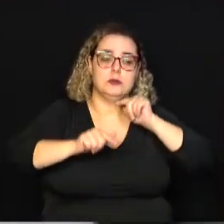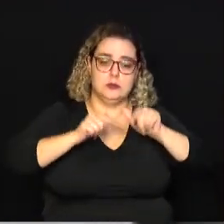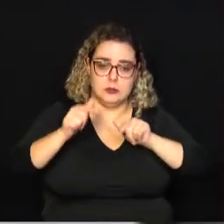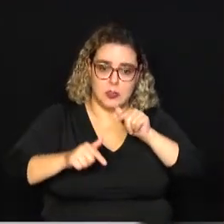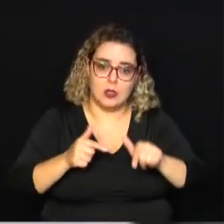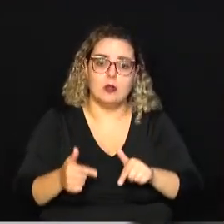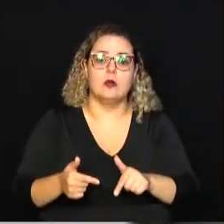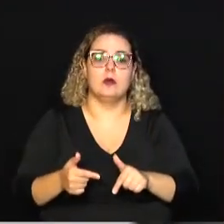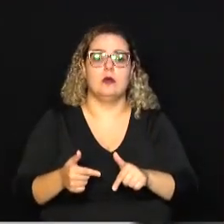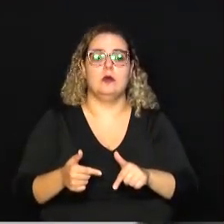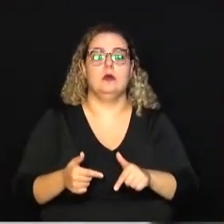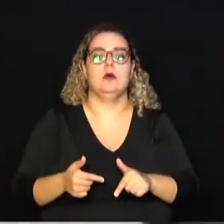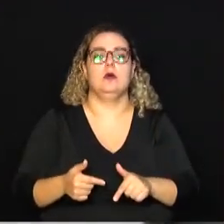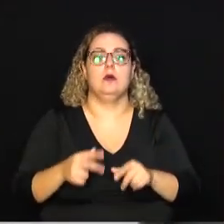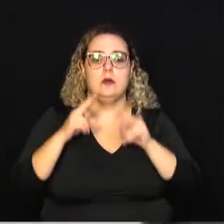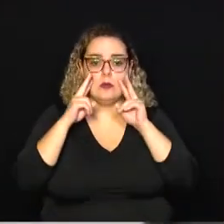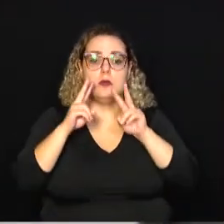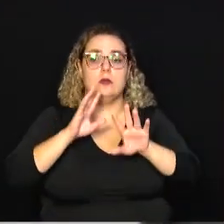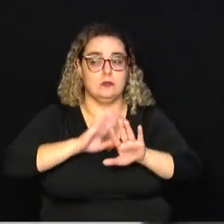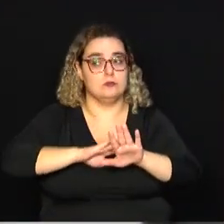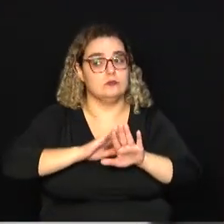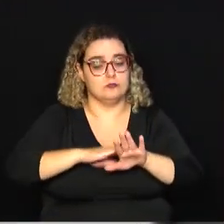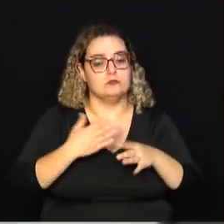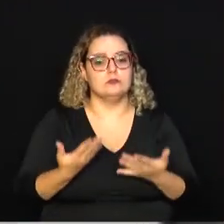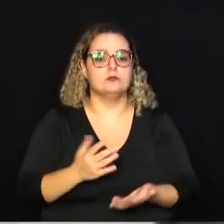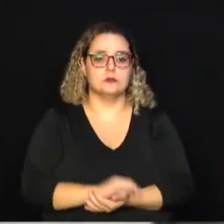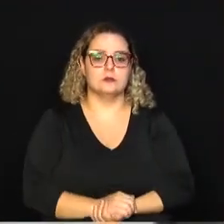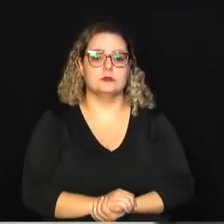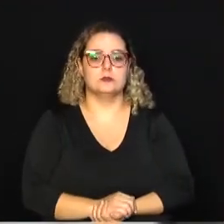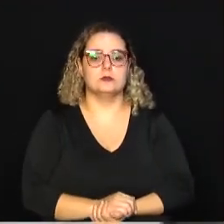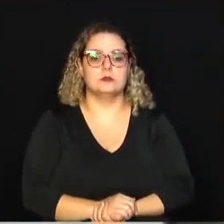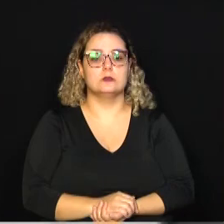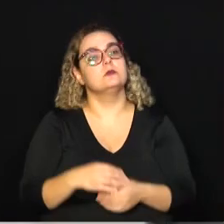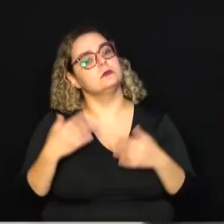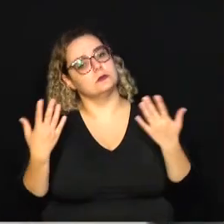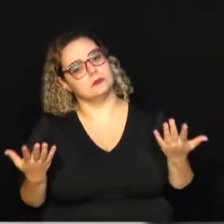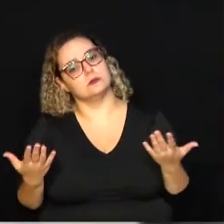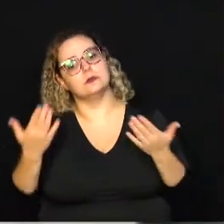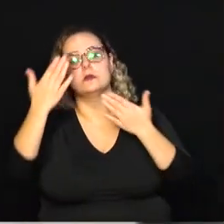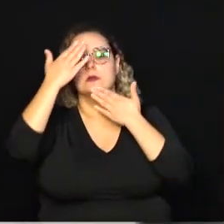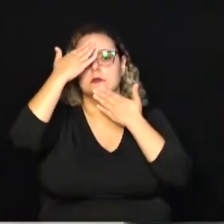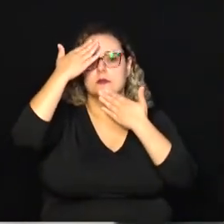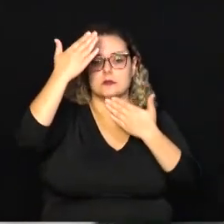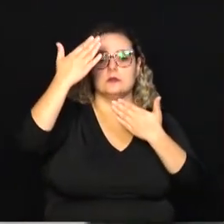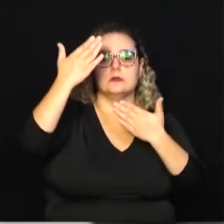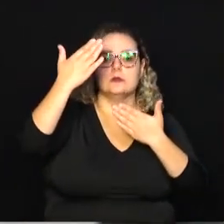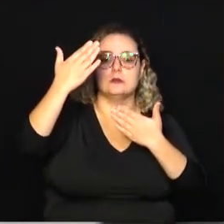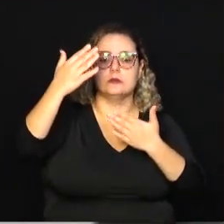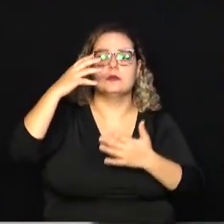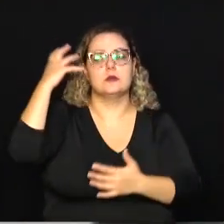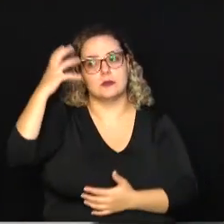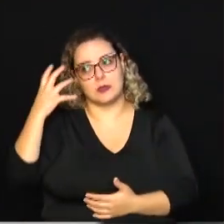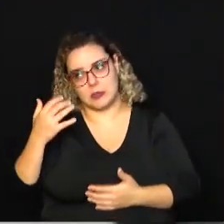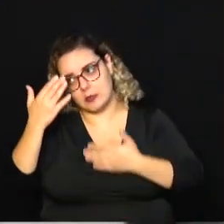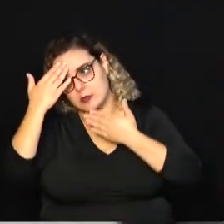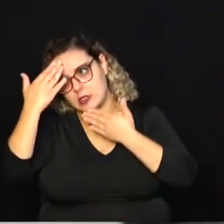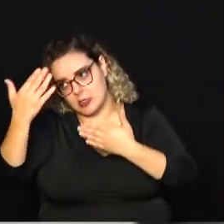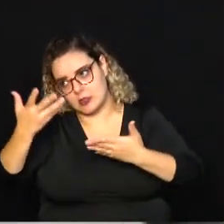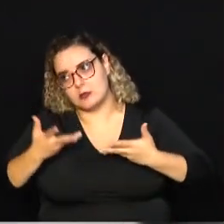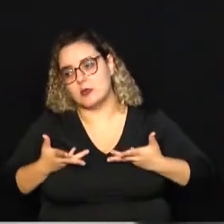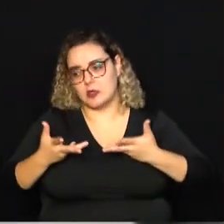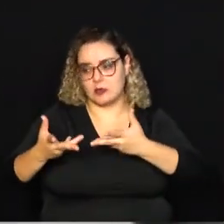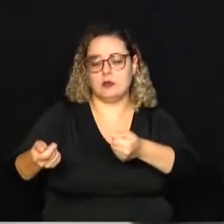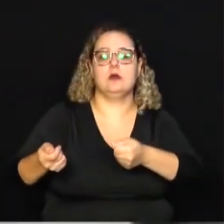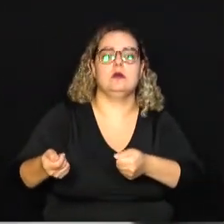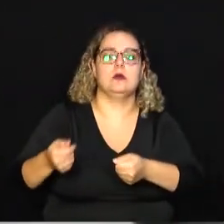o sindicato mais atuante no futuro próximo aí, tá bom? É isso, muito obrigado, quero te agradecer muito aí, viu, Guida, pelo convite, pela chance